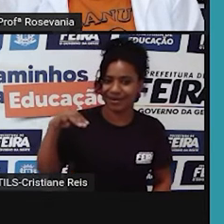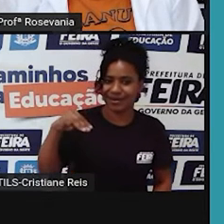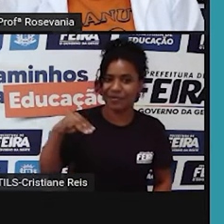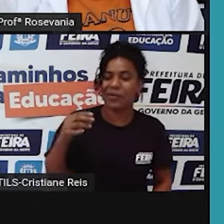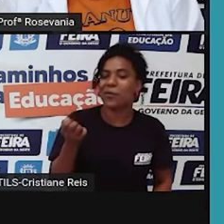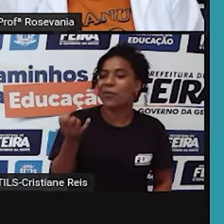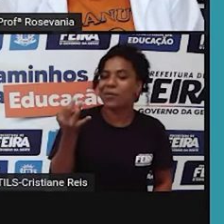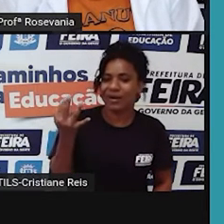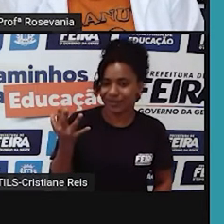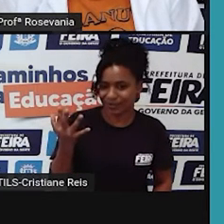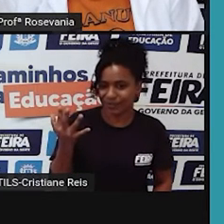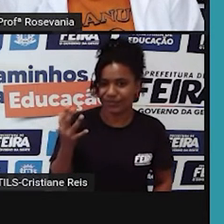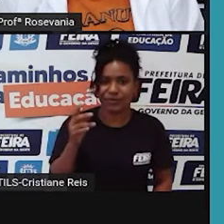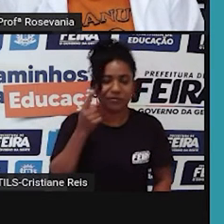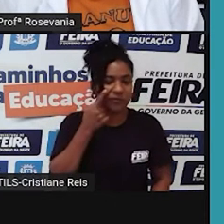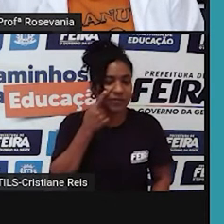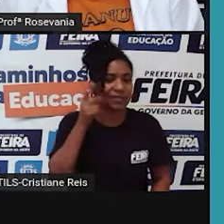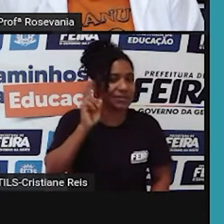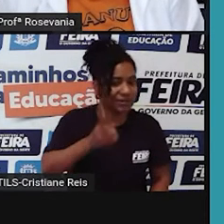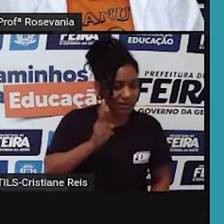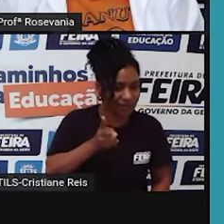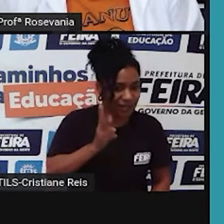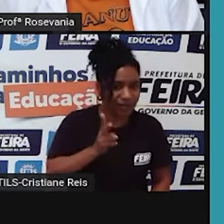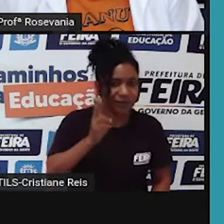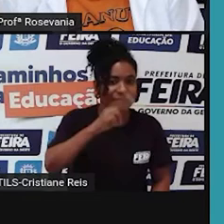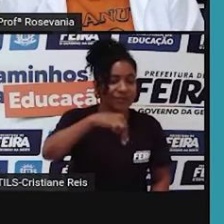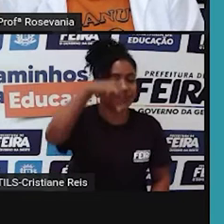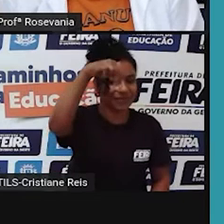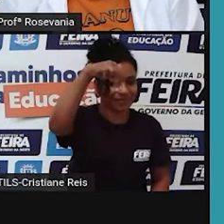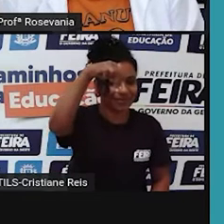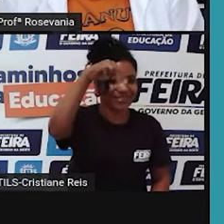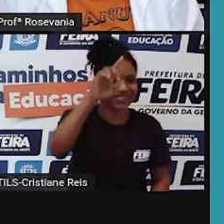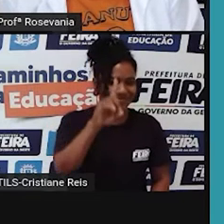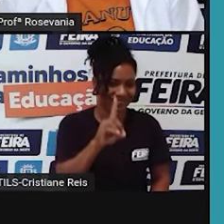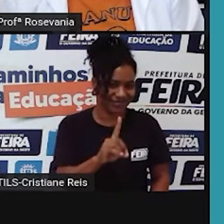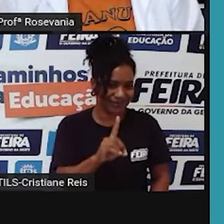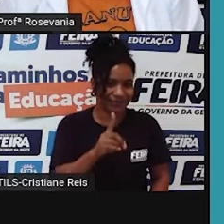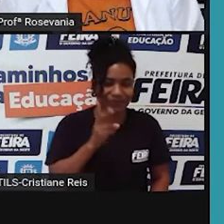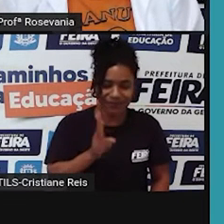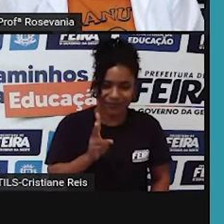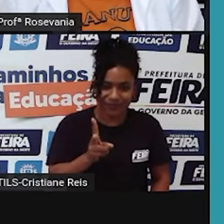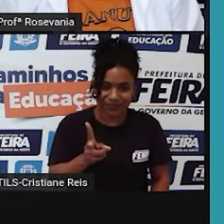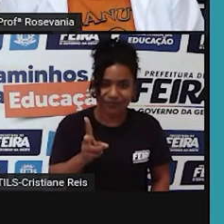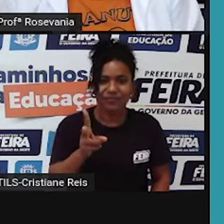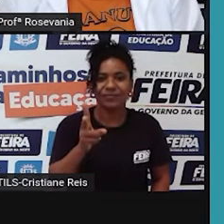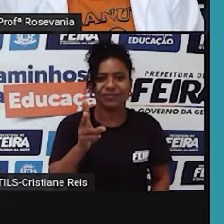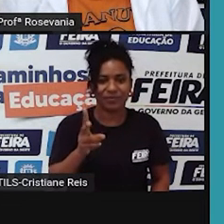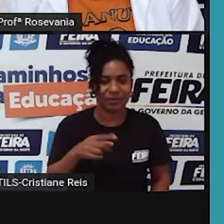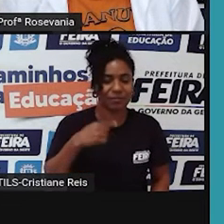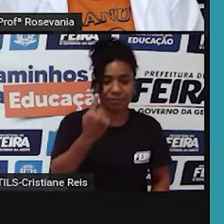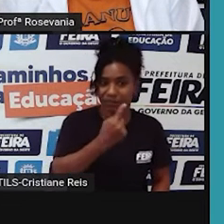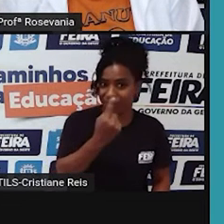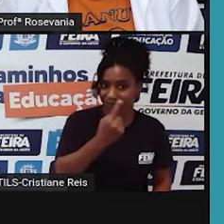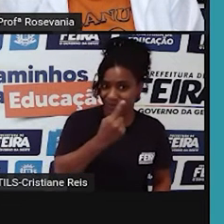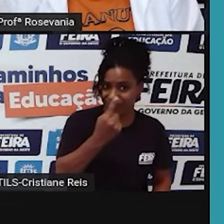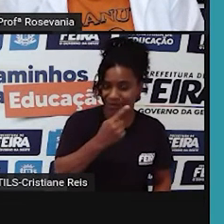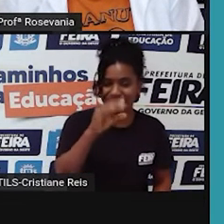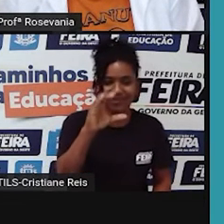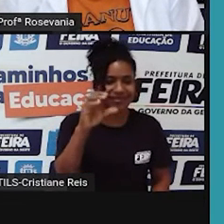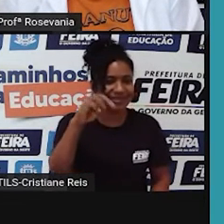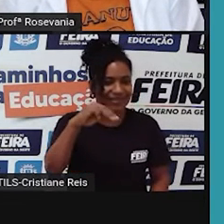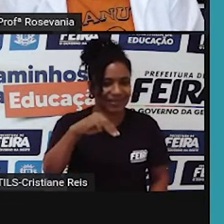estou. Então, não muda, né? A gente sempre tem a ideia de numerador e denominador. O numerador sempre é essa questão do